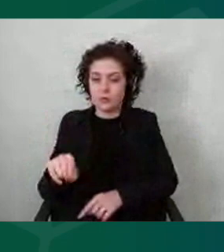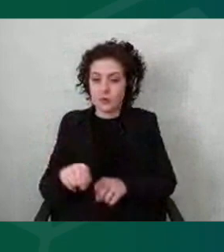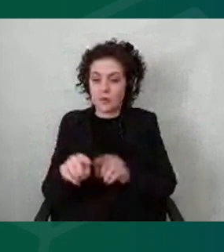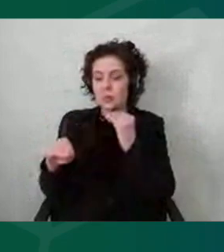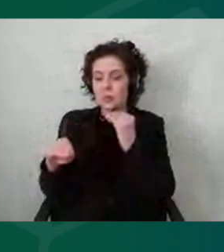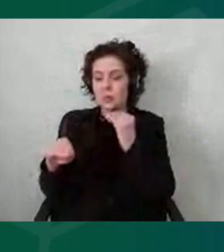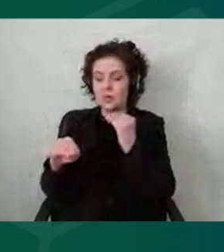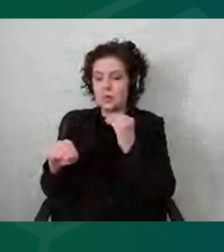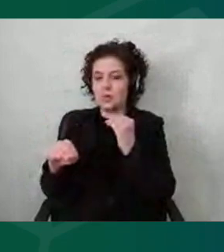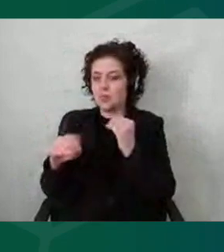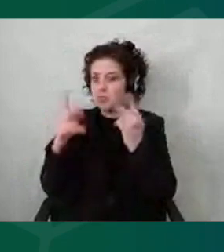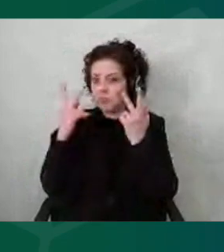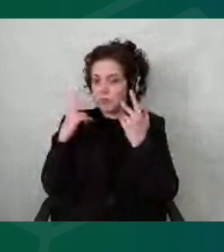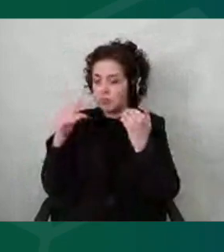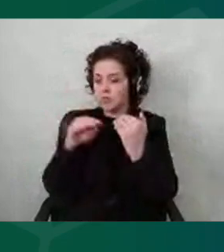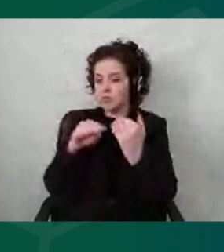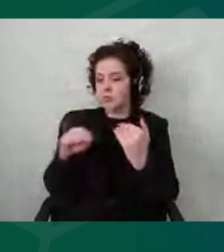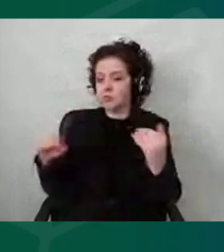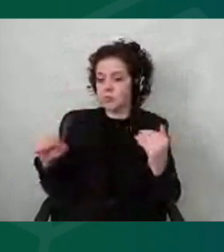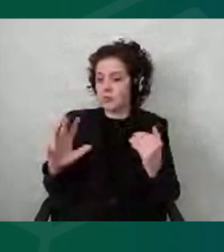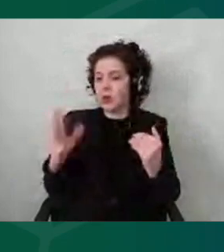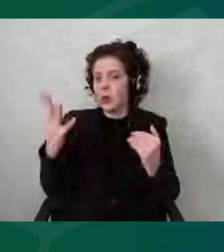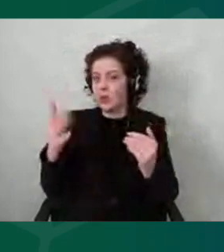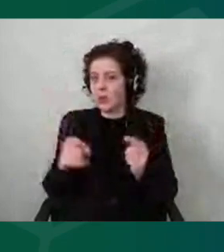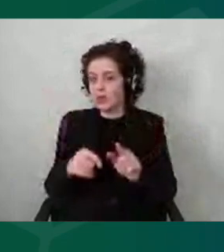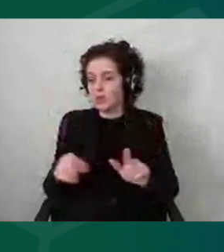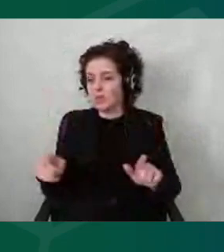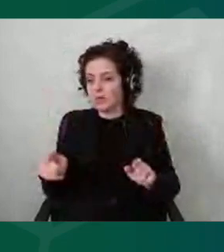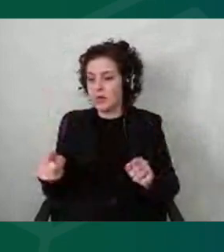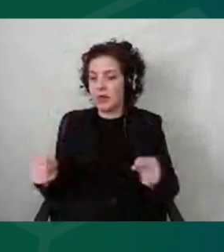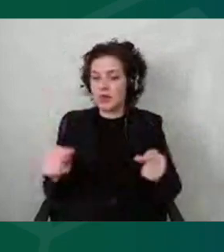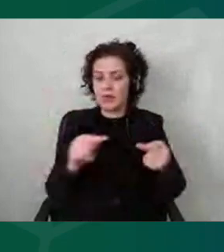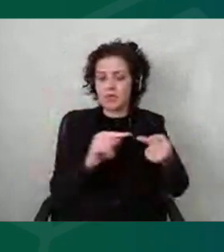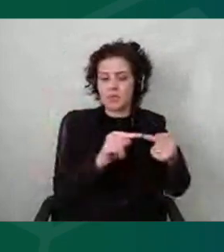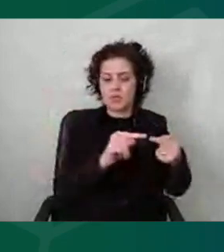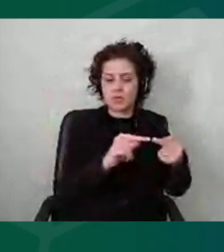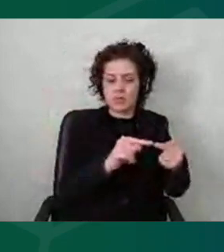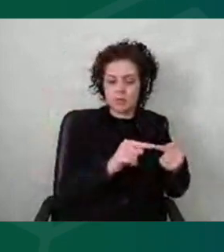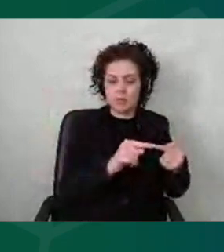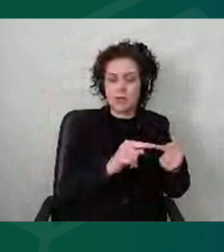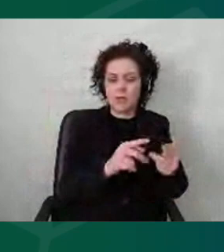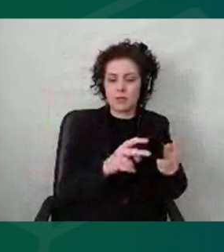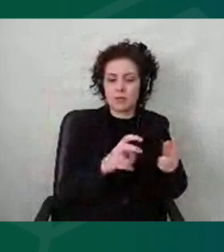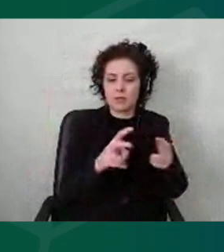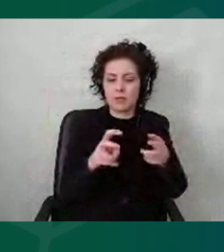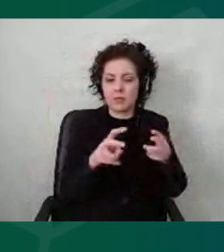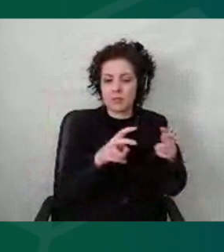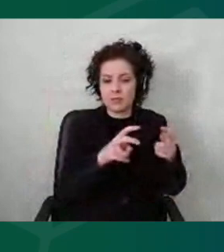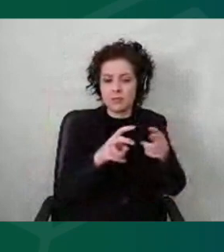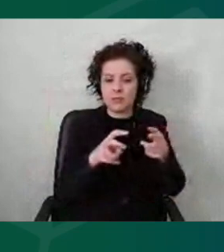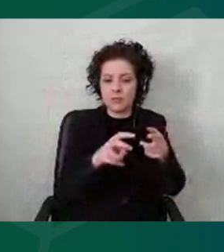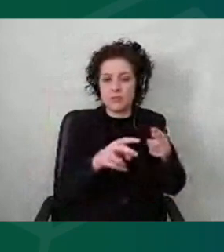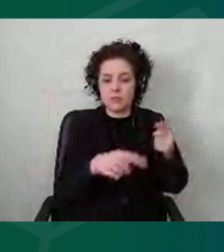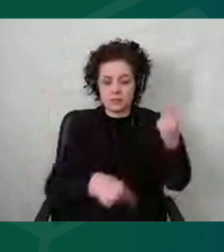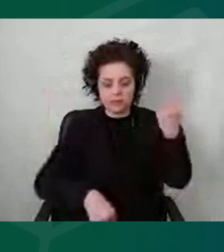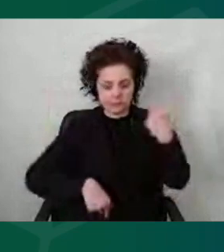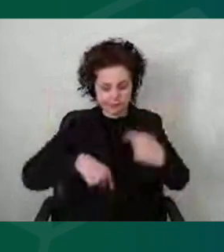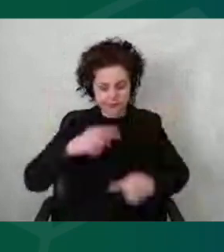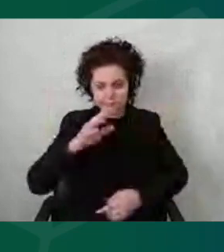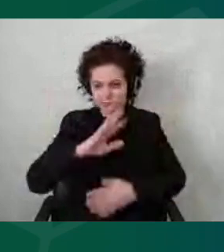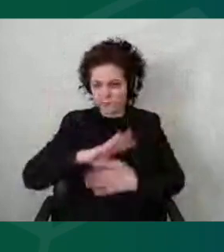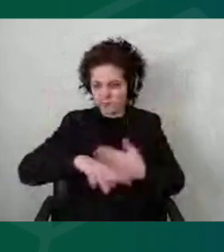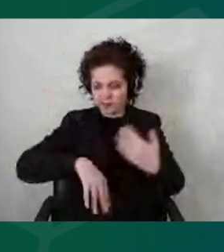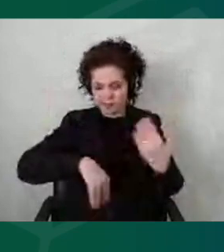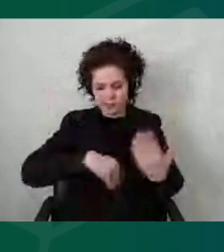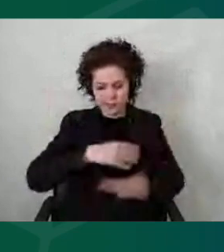pacientes apresentam e correlacionar isso com a observação clínica de disfunção orgânica e